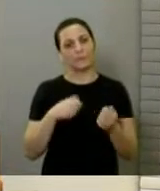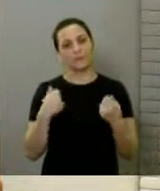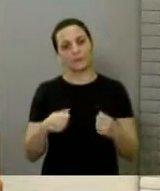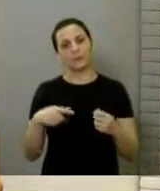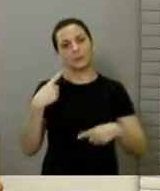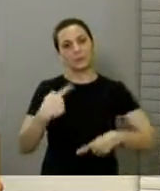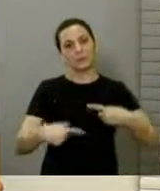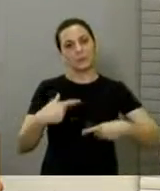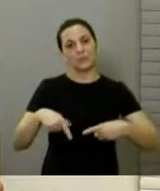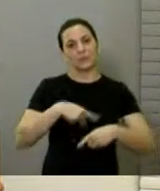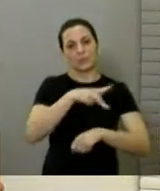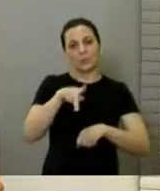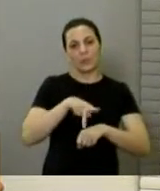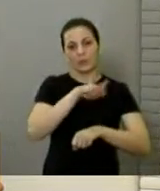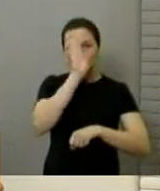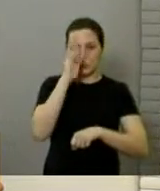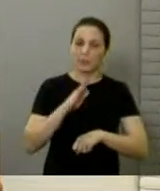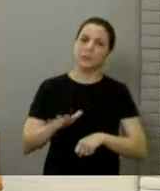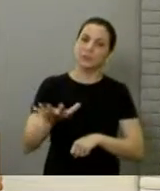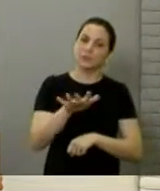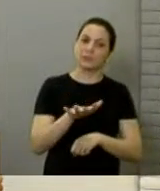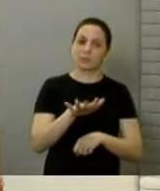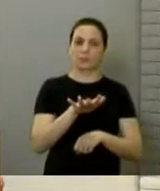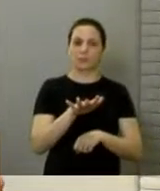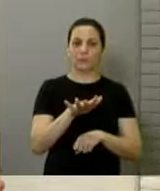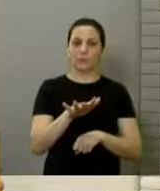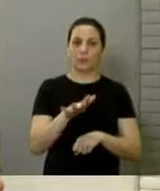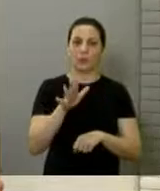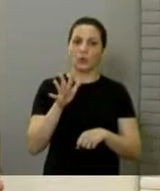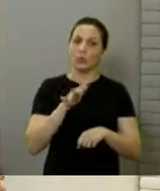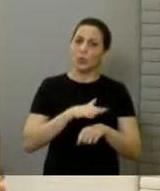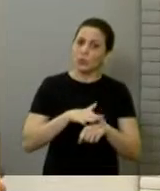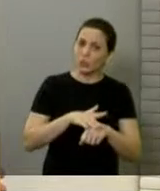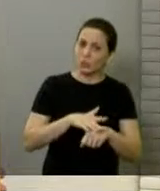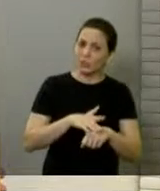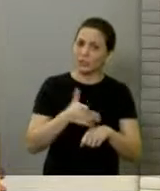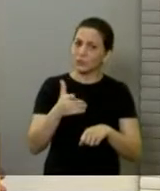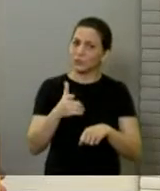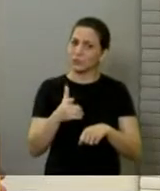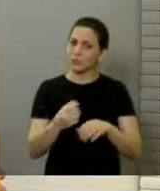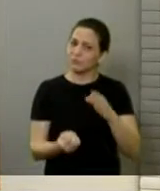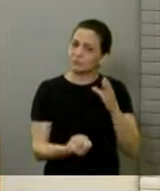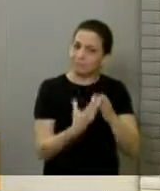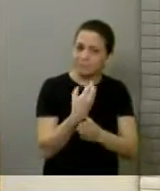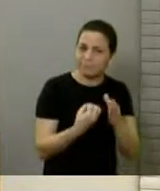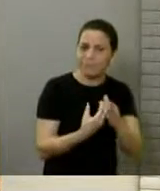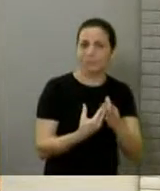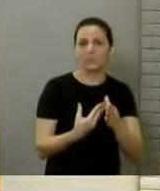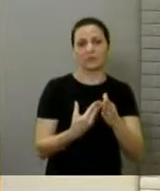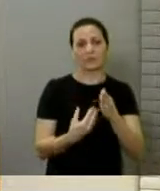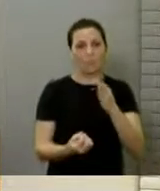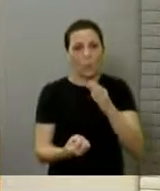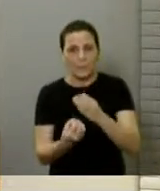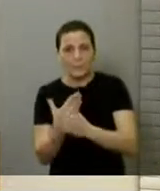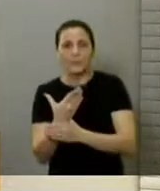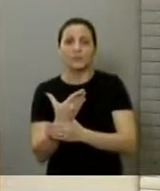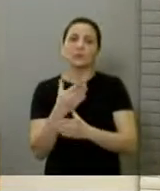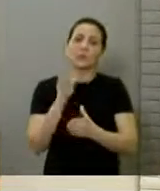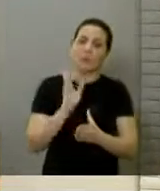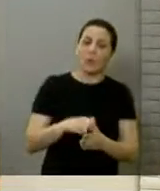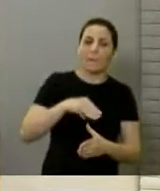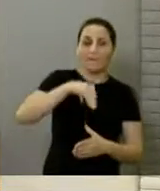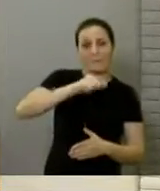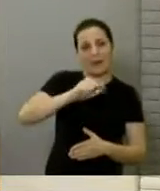uma política nacional, porque doenças que não existiam estão começando a aparecer. Malária,